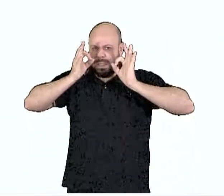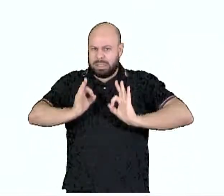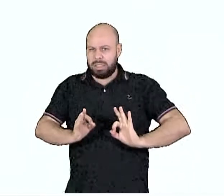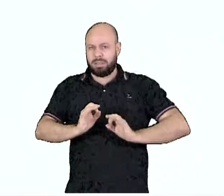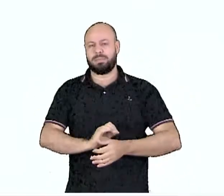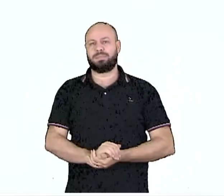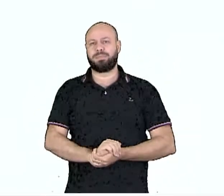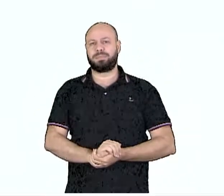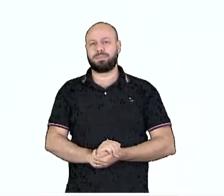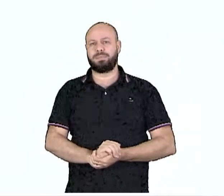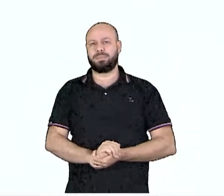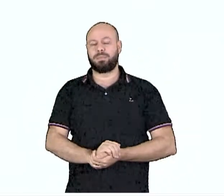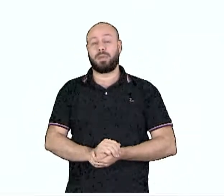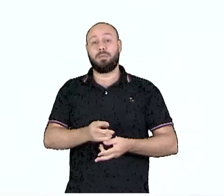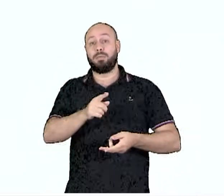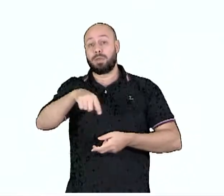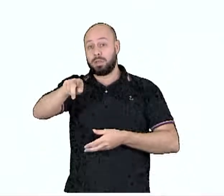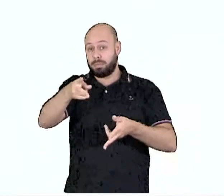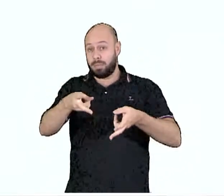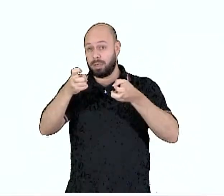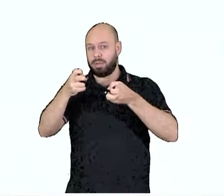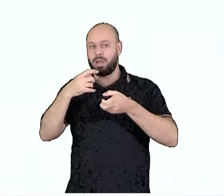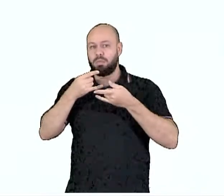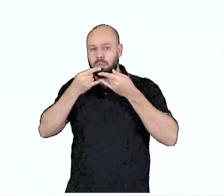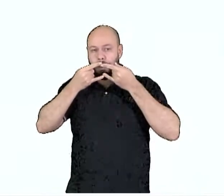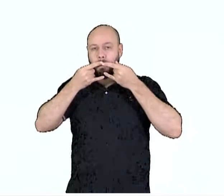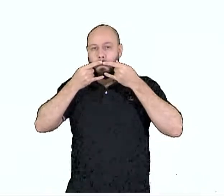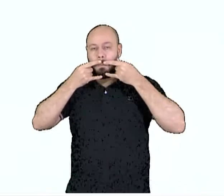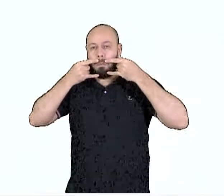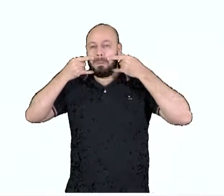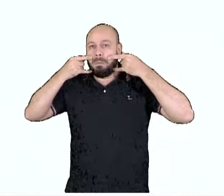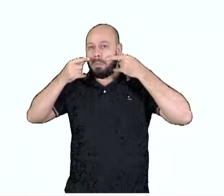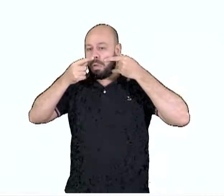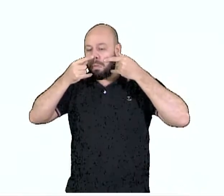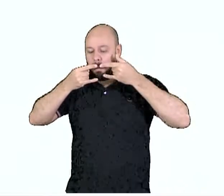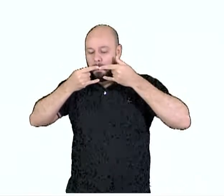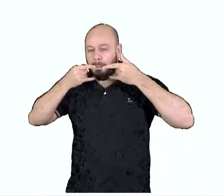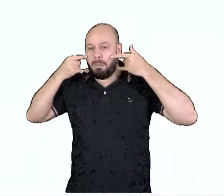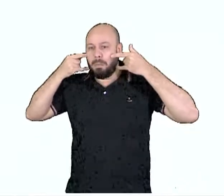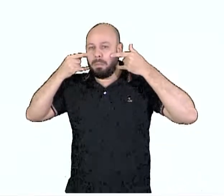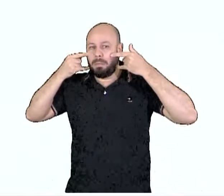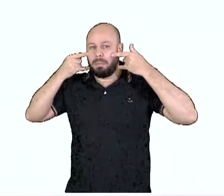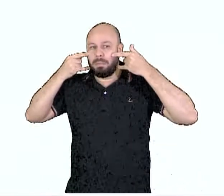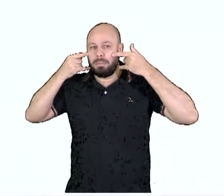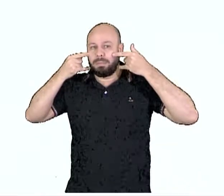correta. Vocês perceberam aí que está abaixo do nariz, né?